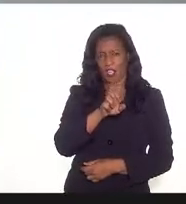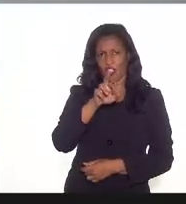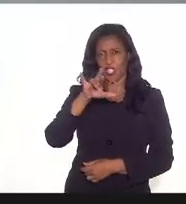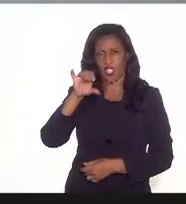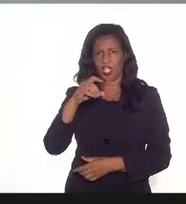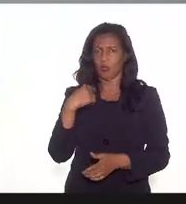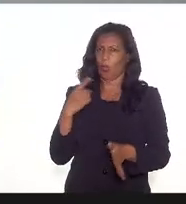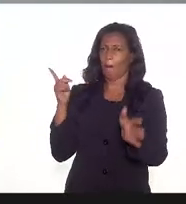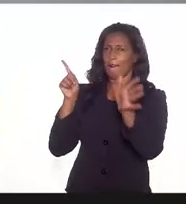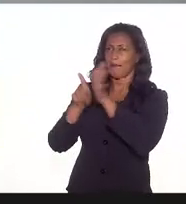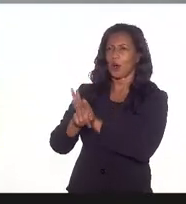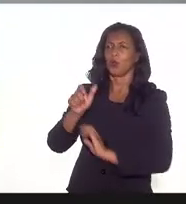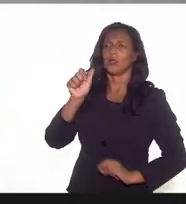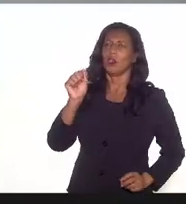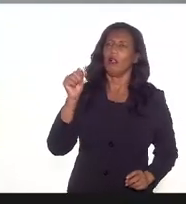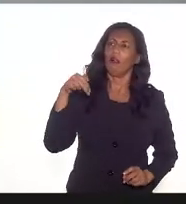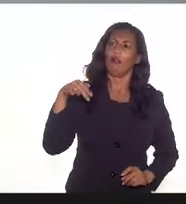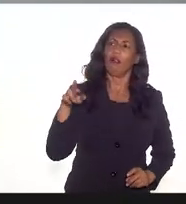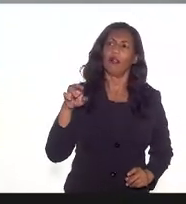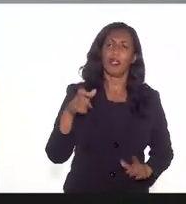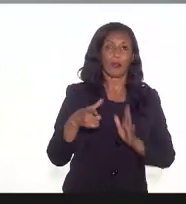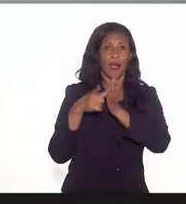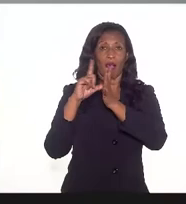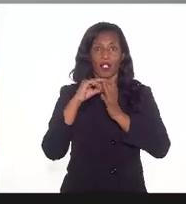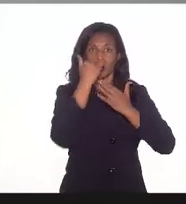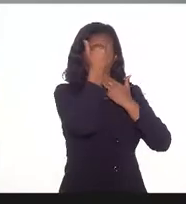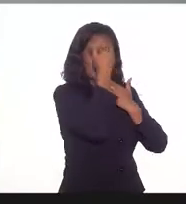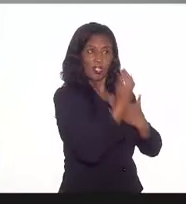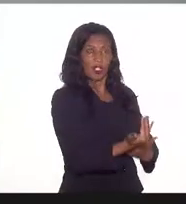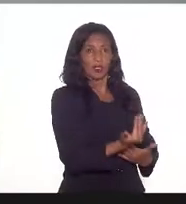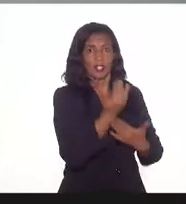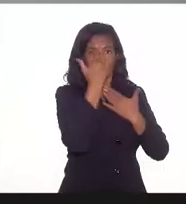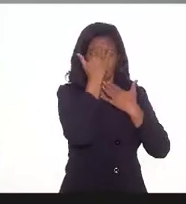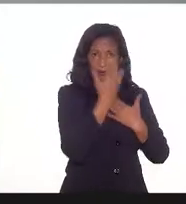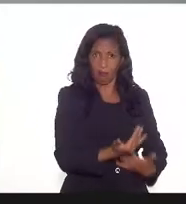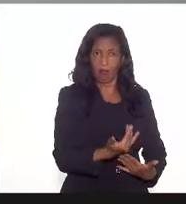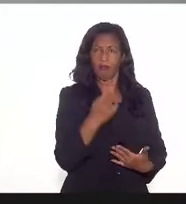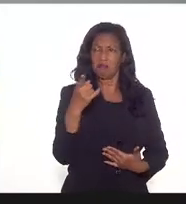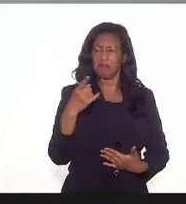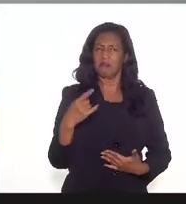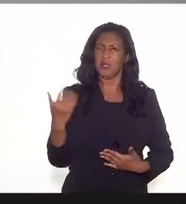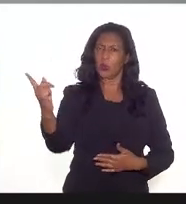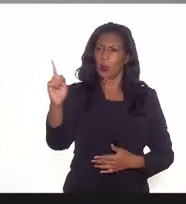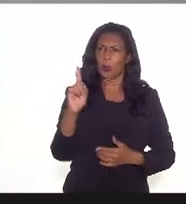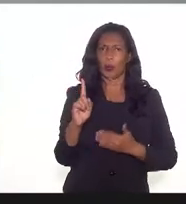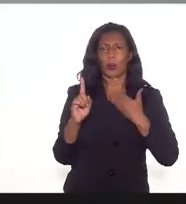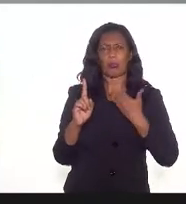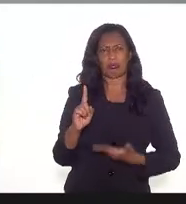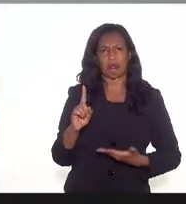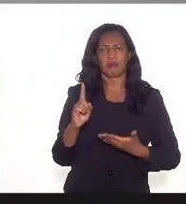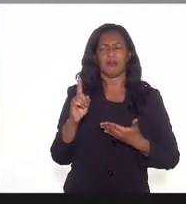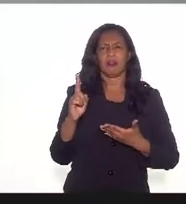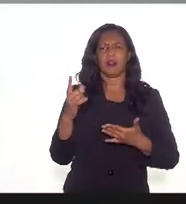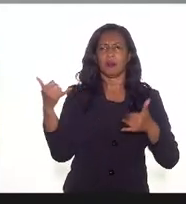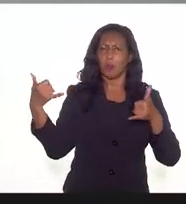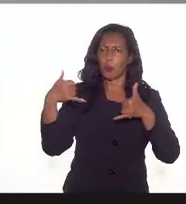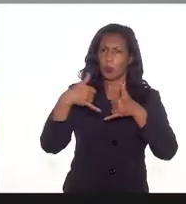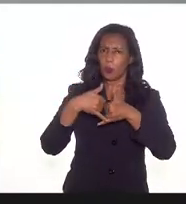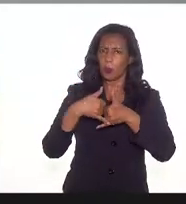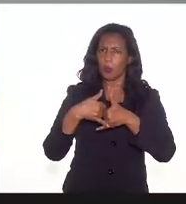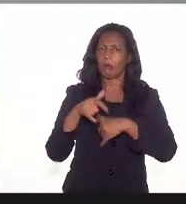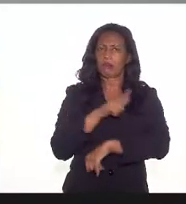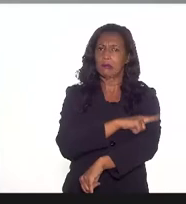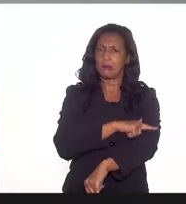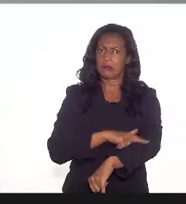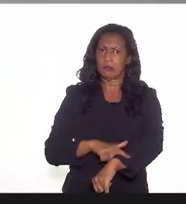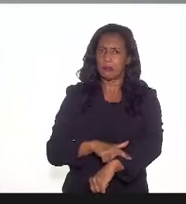fazer uma pergunta ao André, não sem antes agradecer aqui ao André pela maneira muito cordial, quando me atendeu recentemente ao telefone, ficamos de